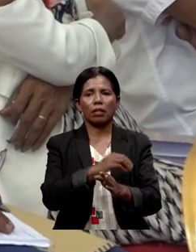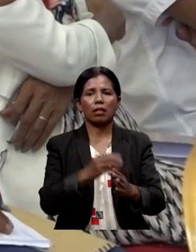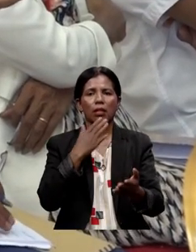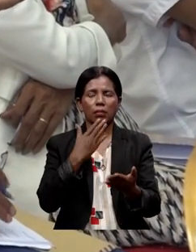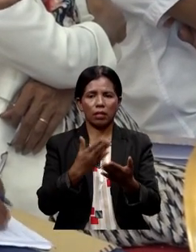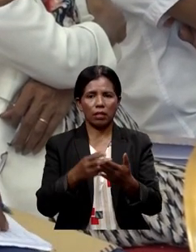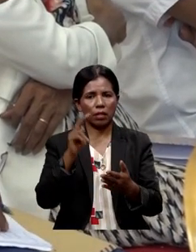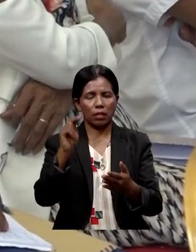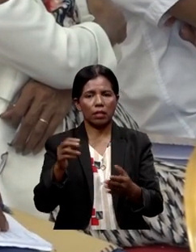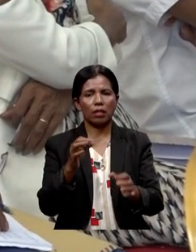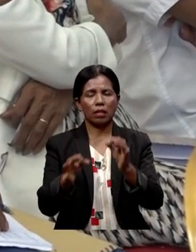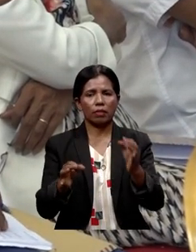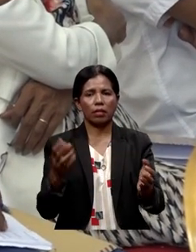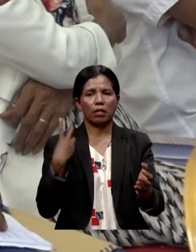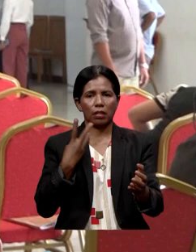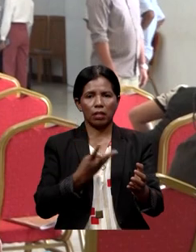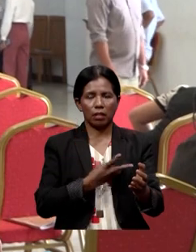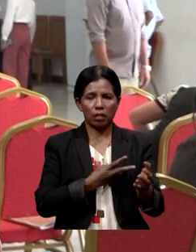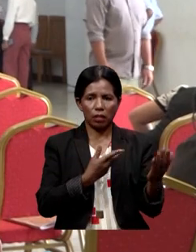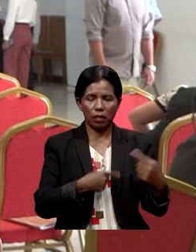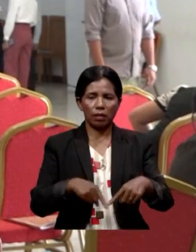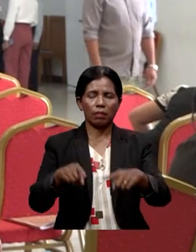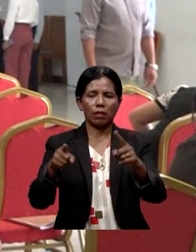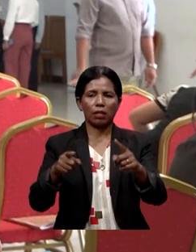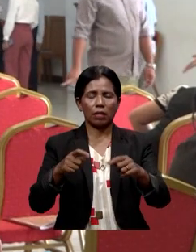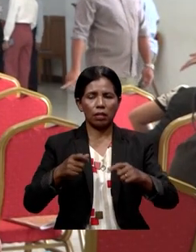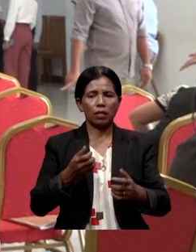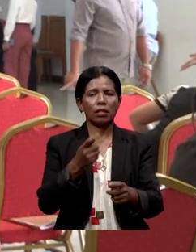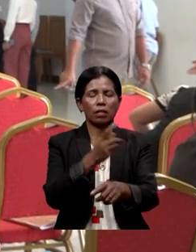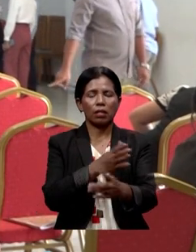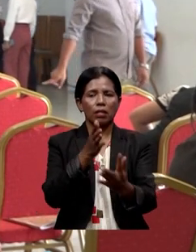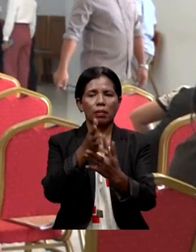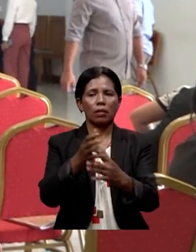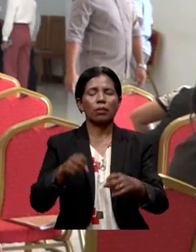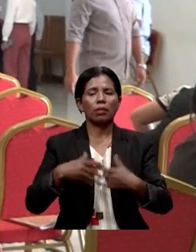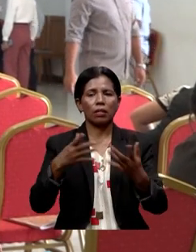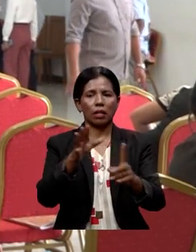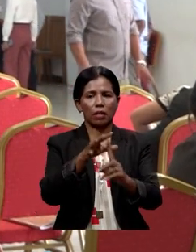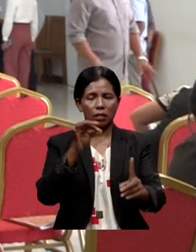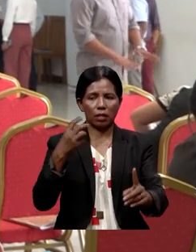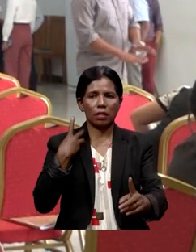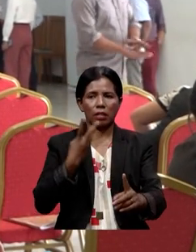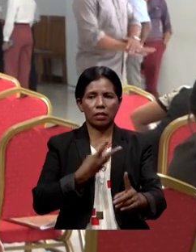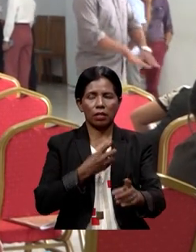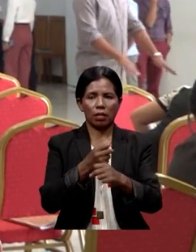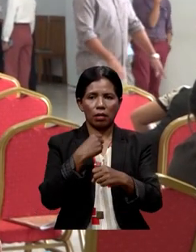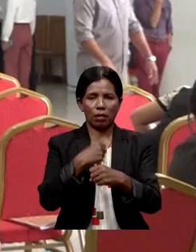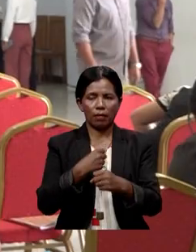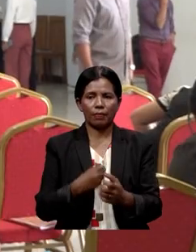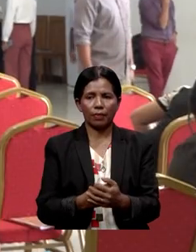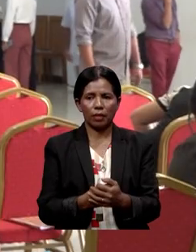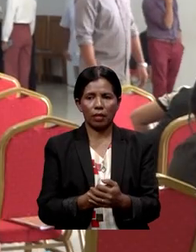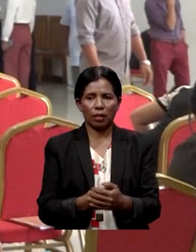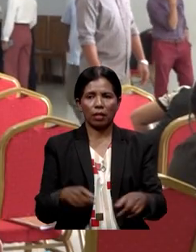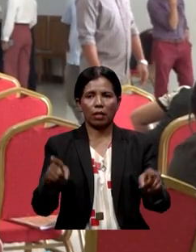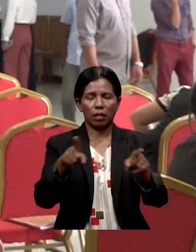da sai da Tamagari situação na Lavança. E eles são ser neve durante a Halao. Saímos